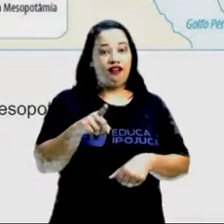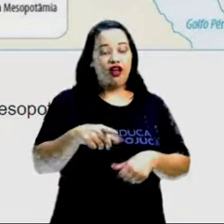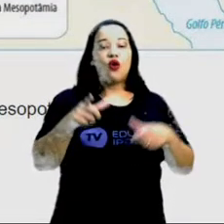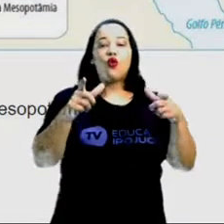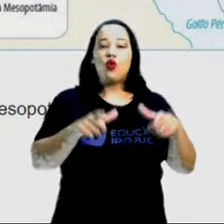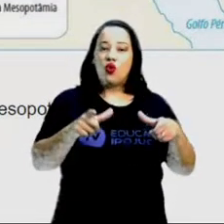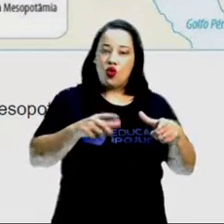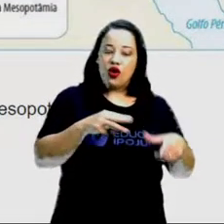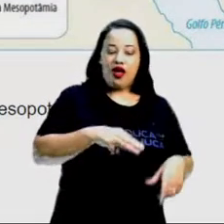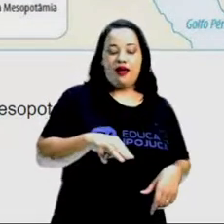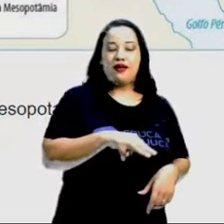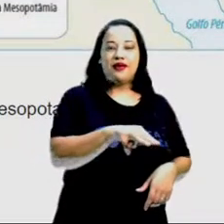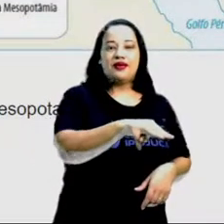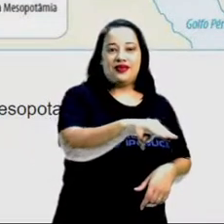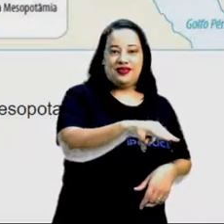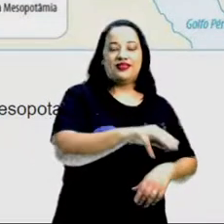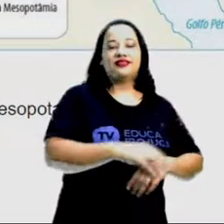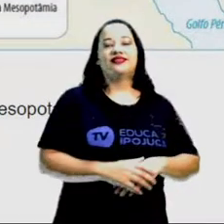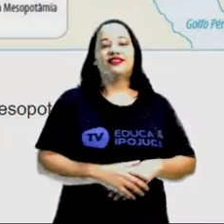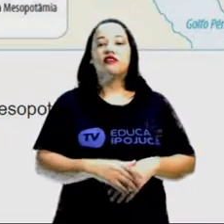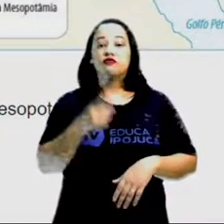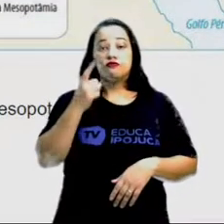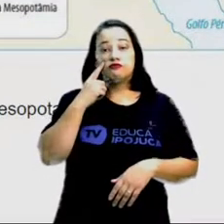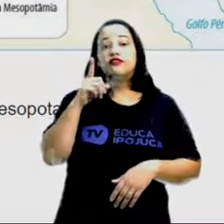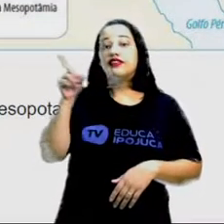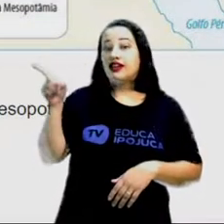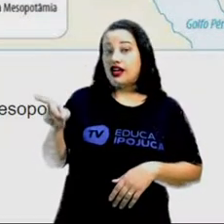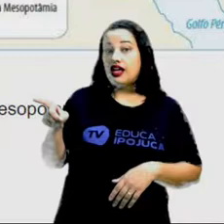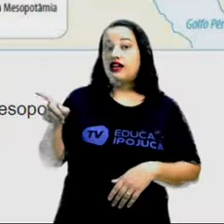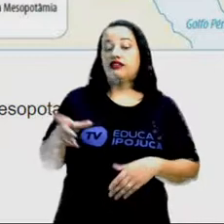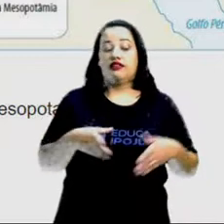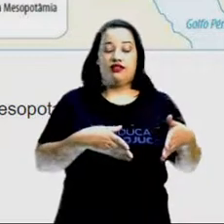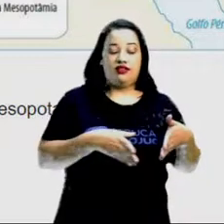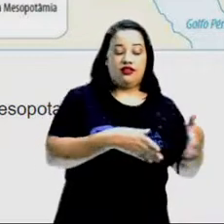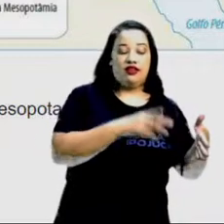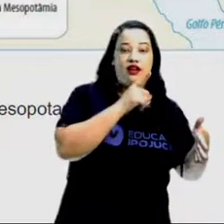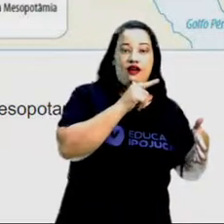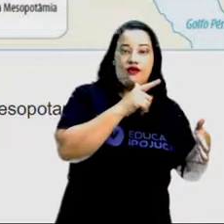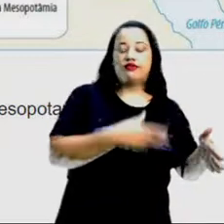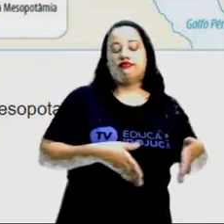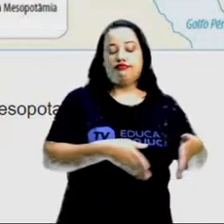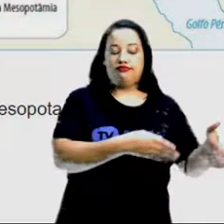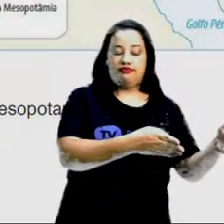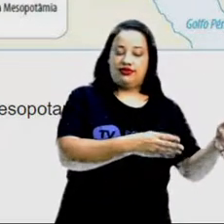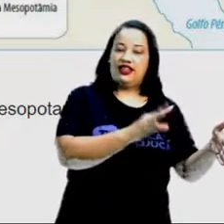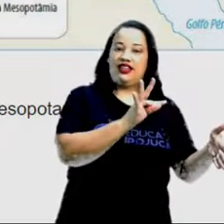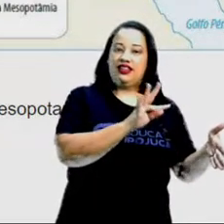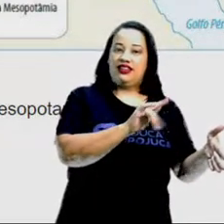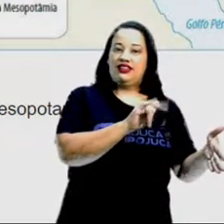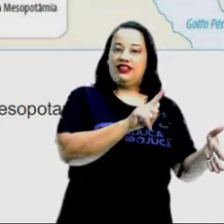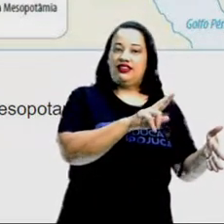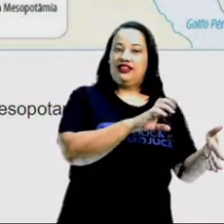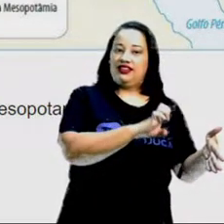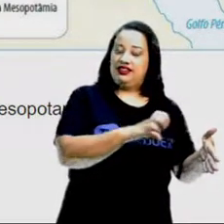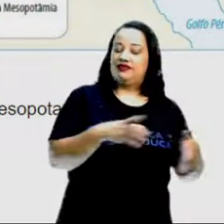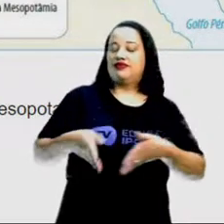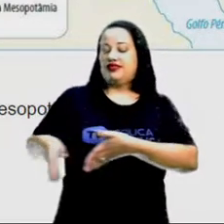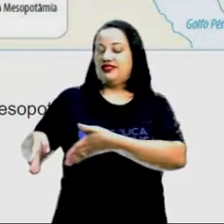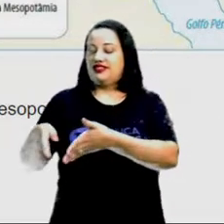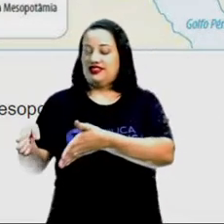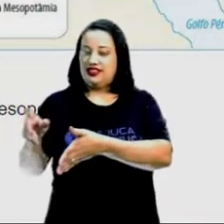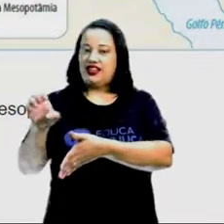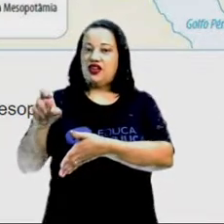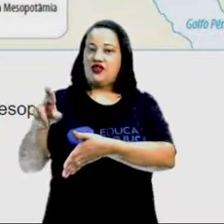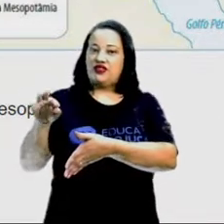fica a Mesopotâmia. E aqui vocês podem ver os dois rios, né? O rio Tigre e o rio Eufrates,